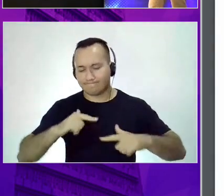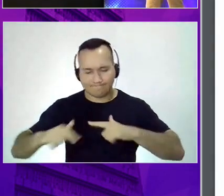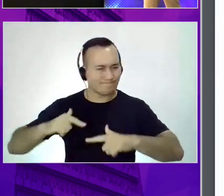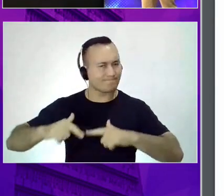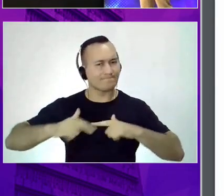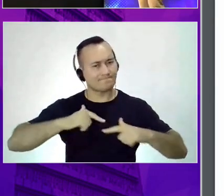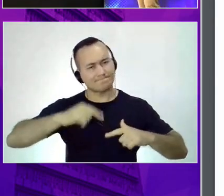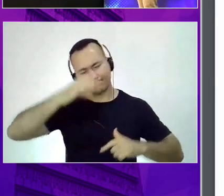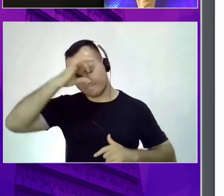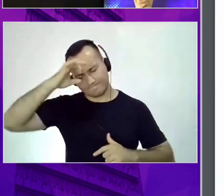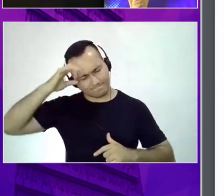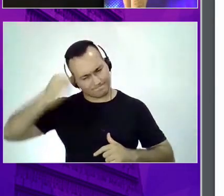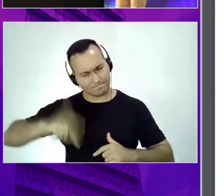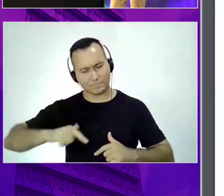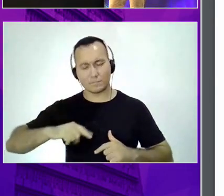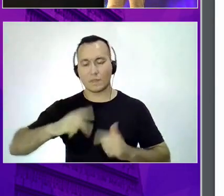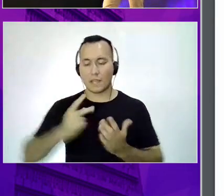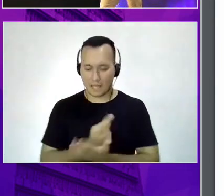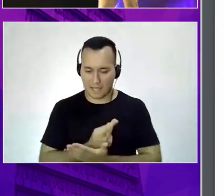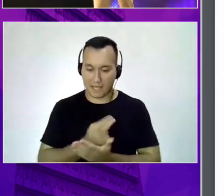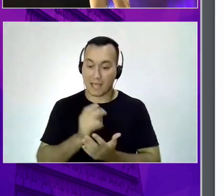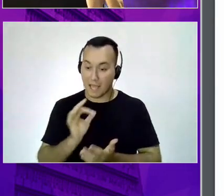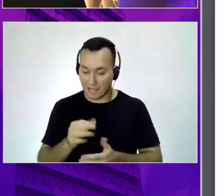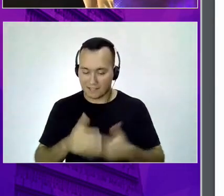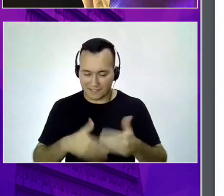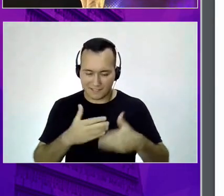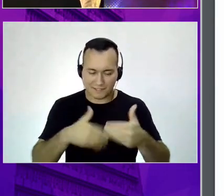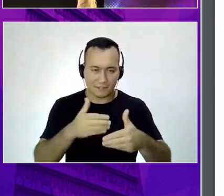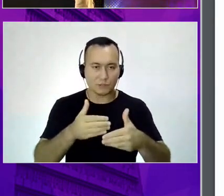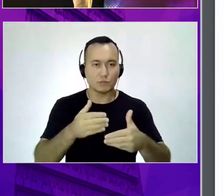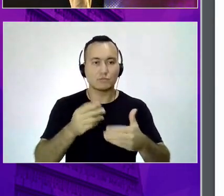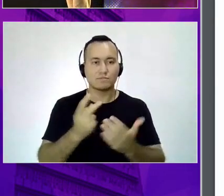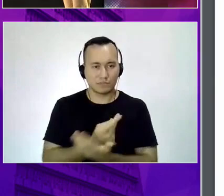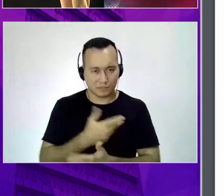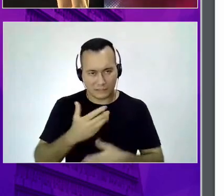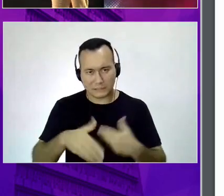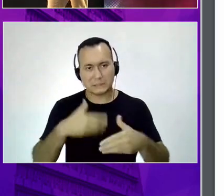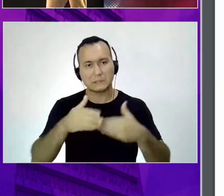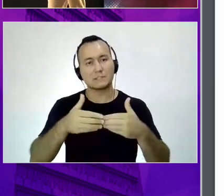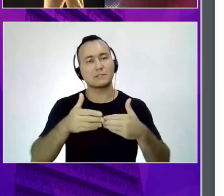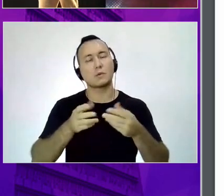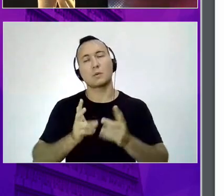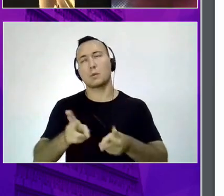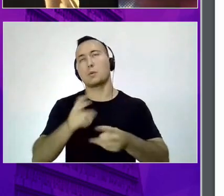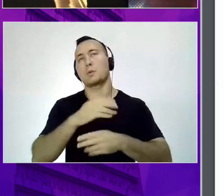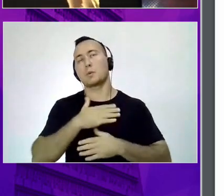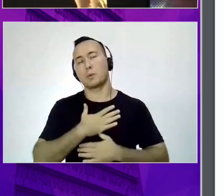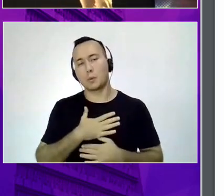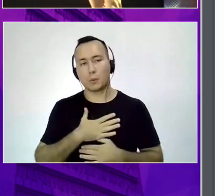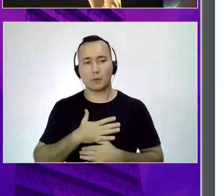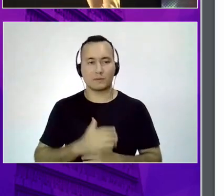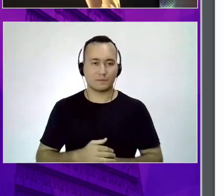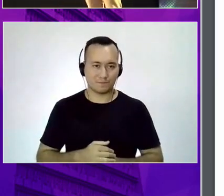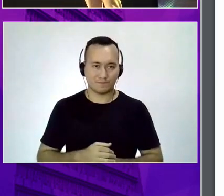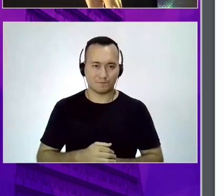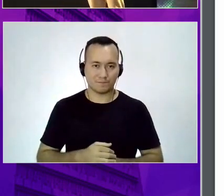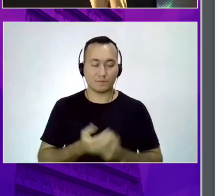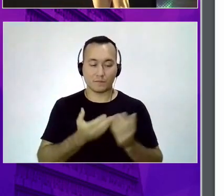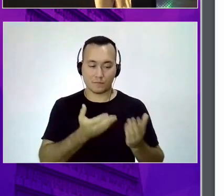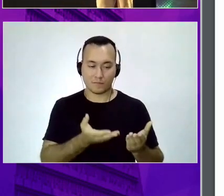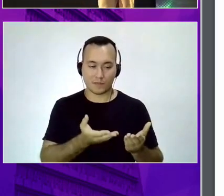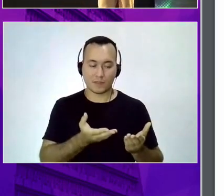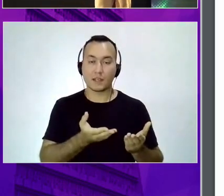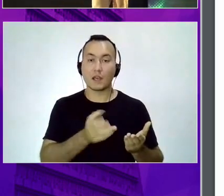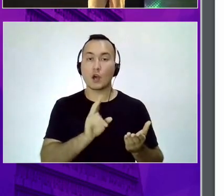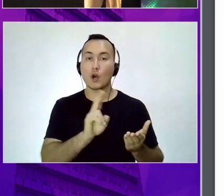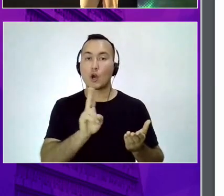finalmente consegue colocar em produção a Super Carol. Então, a atendente, assistente virtual do Sem Parar é